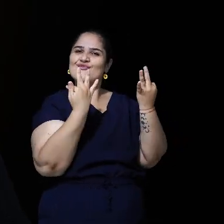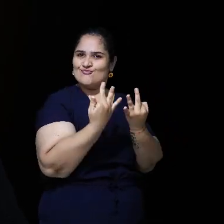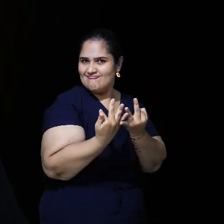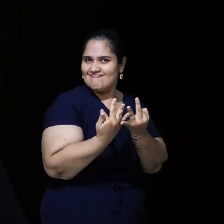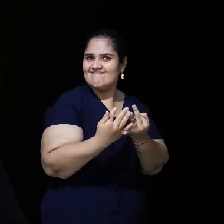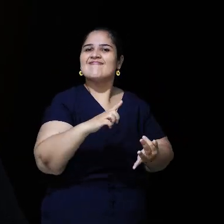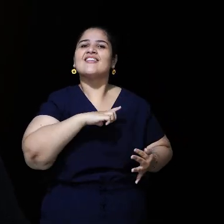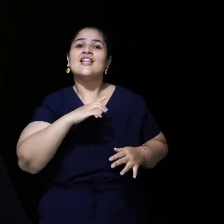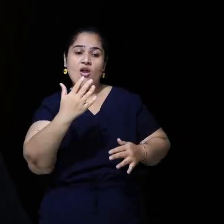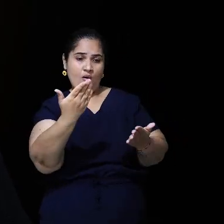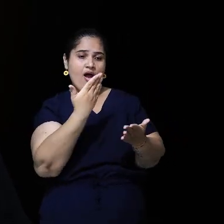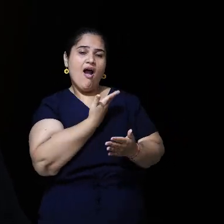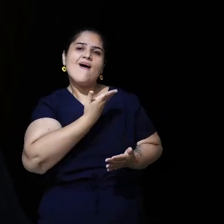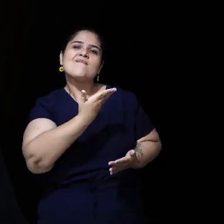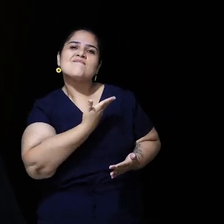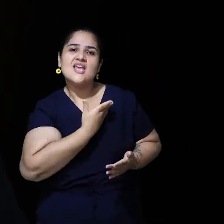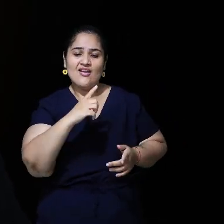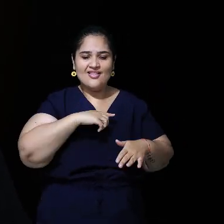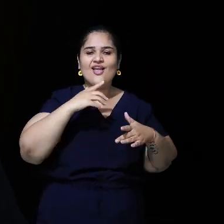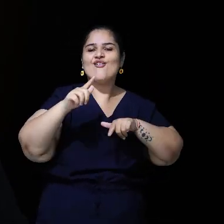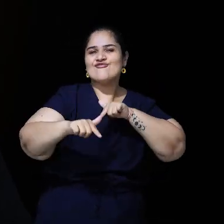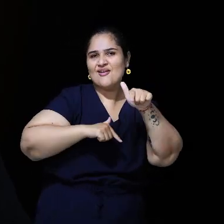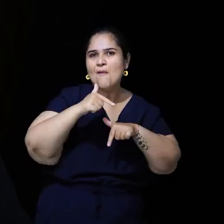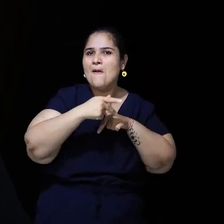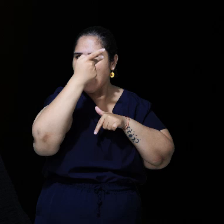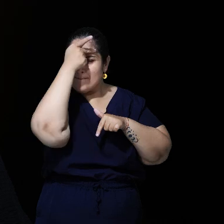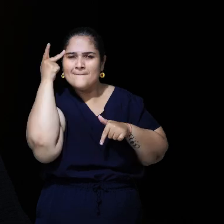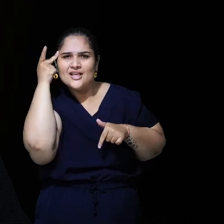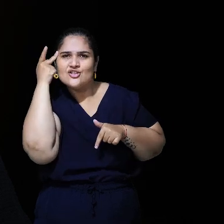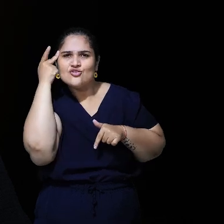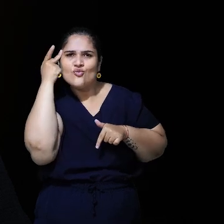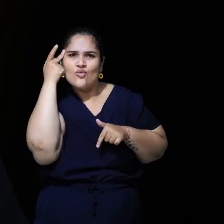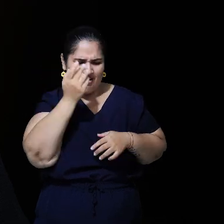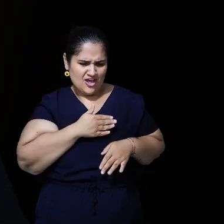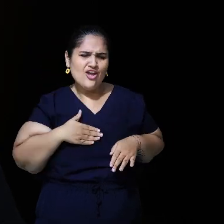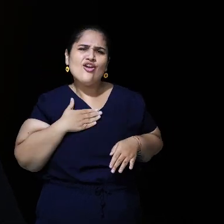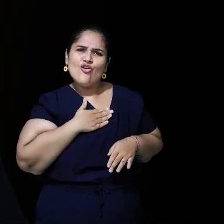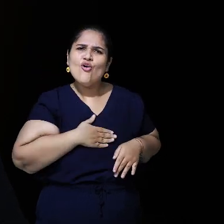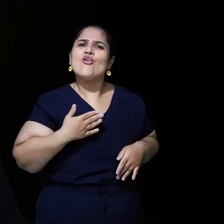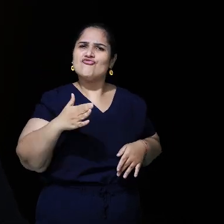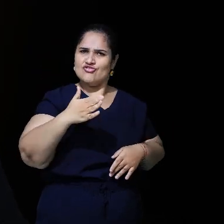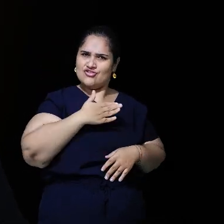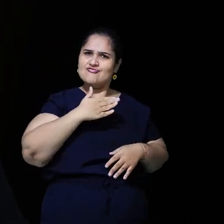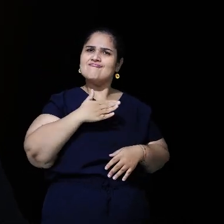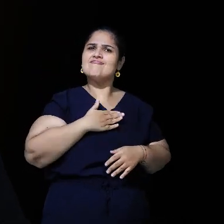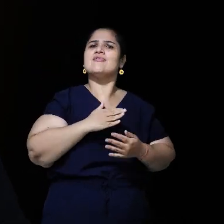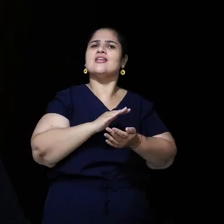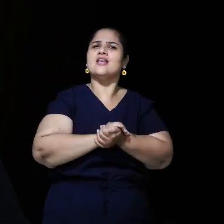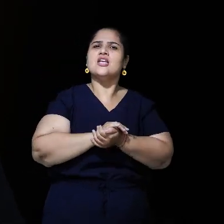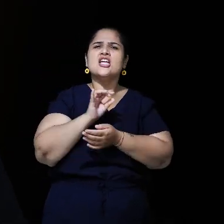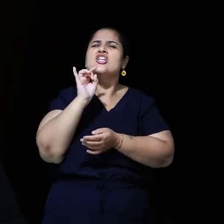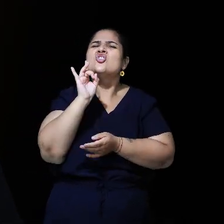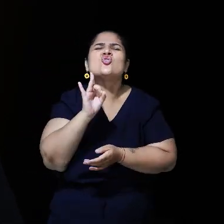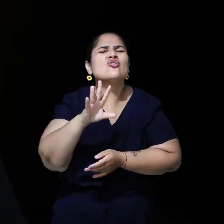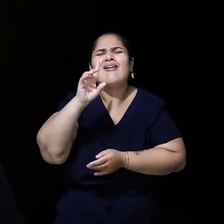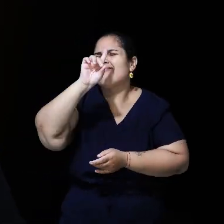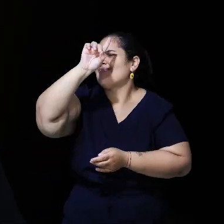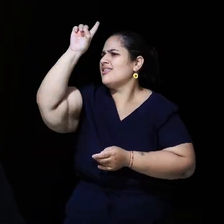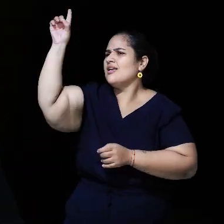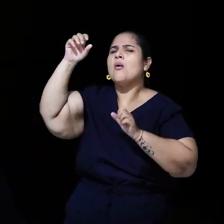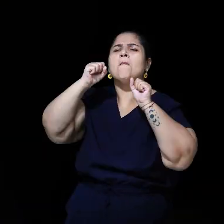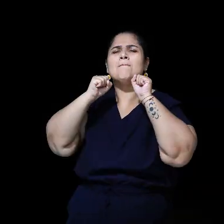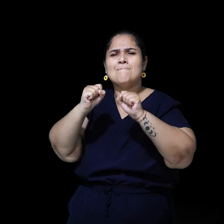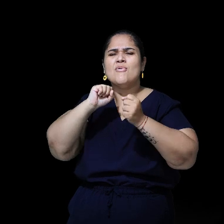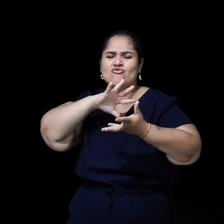se importam comigo, né? De uma forma que só mesmo Deus pôde restaurar e me